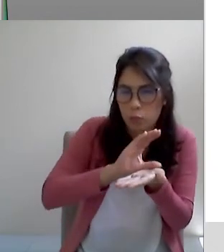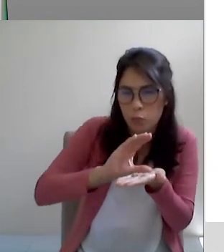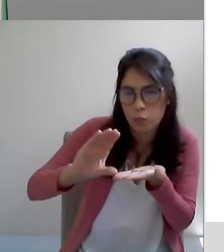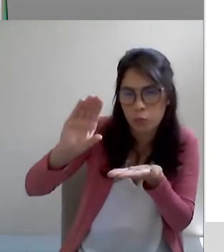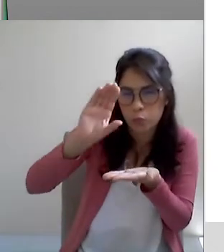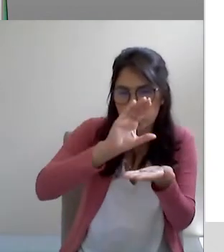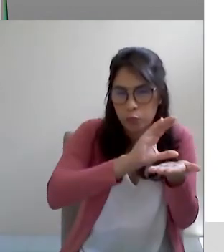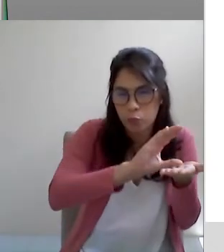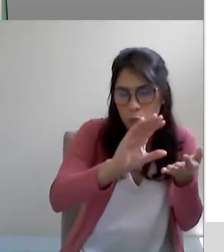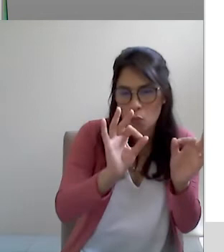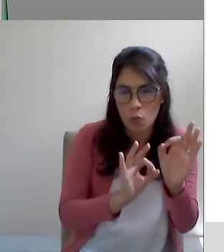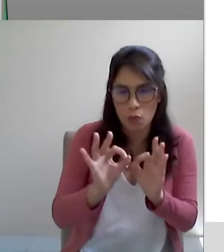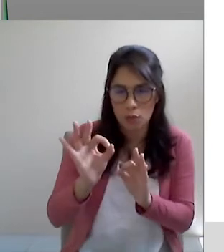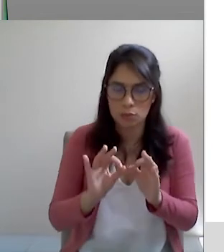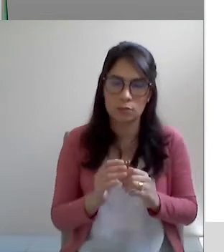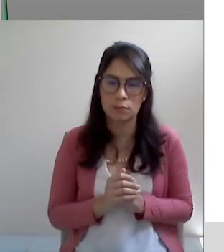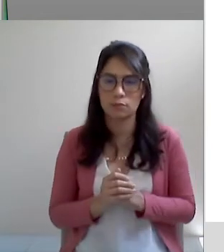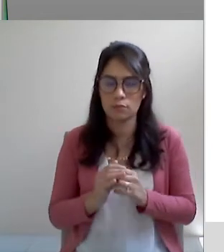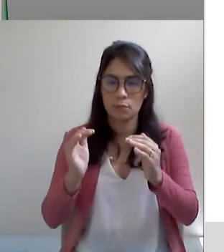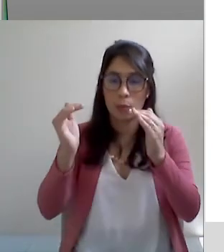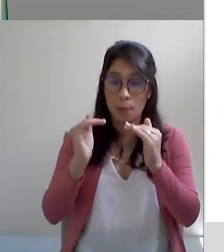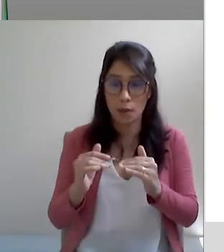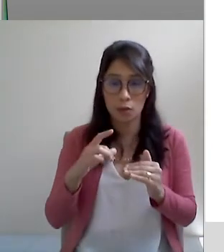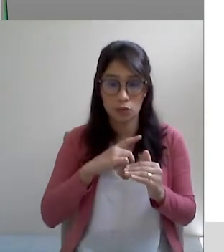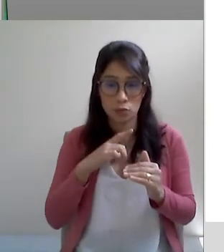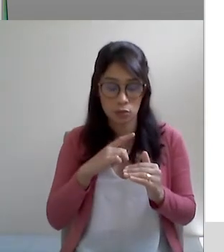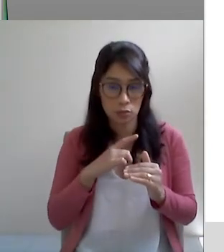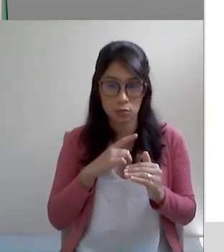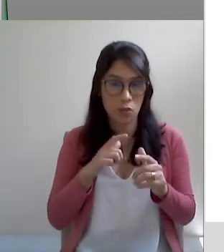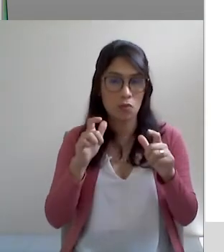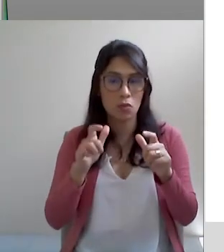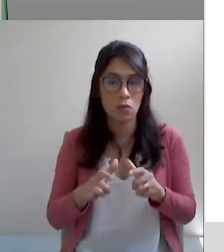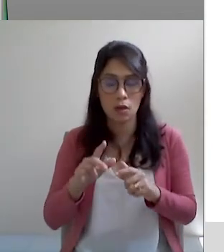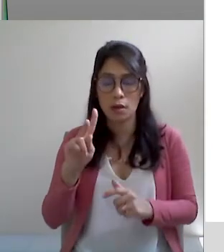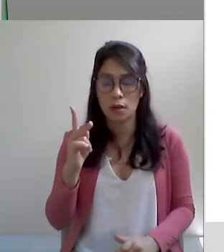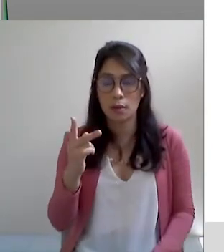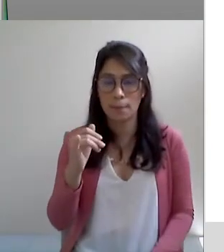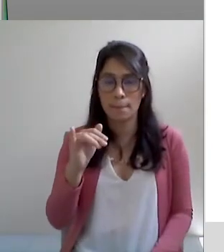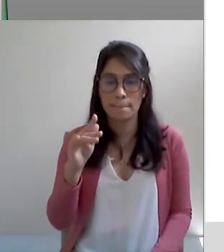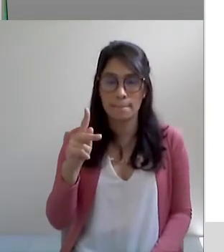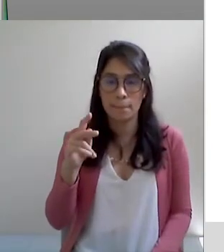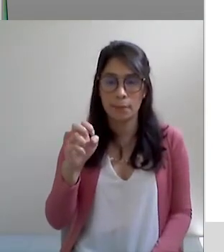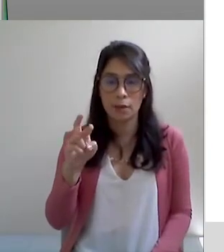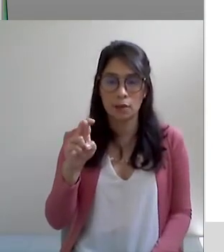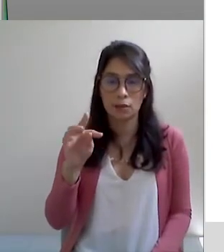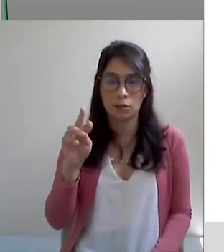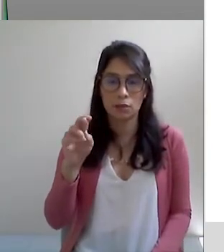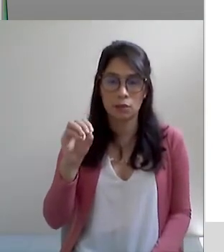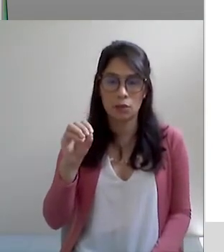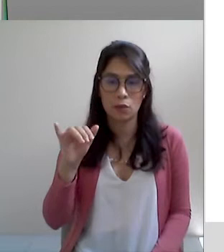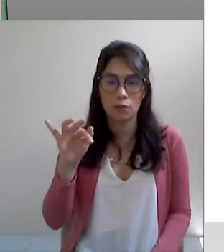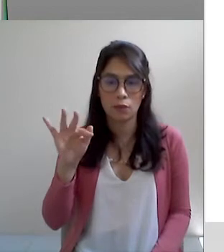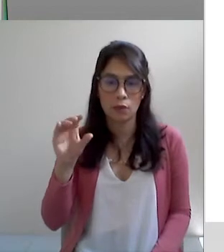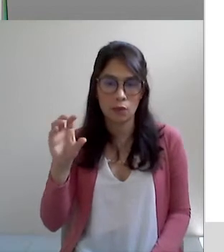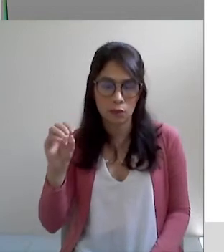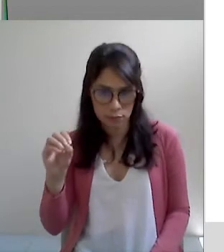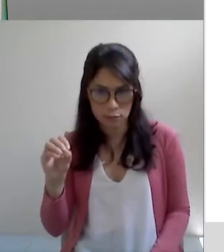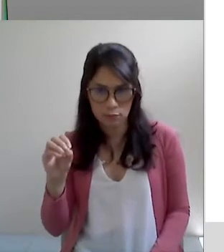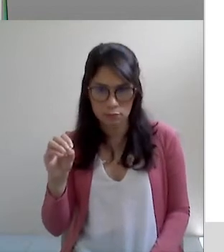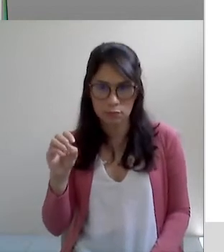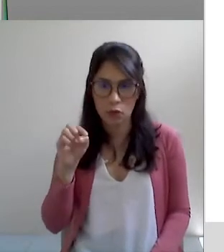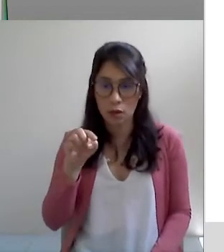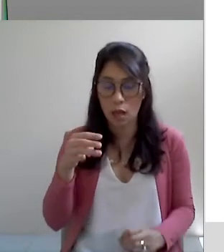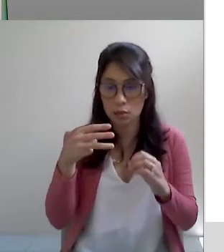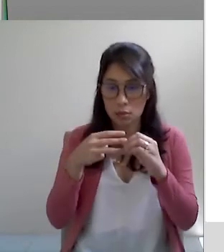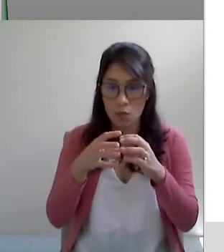colunar. Logo abaixo, encontramos a zona hipertrófica, onde os condrócitos passam